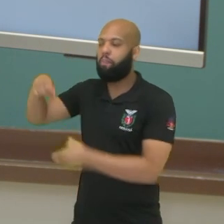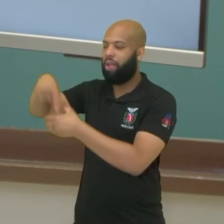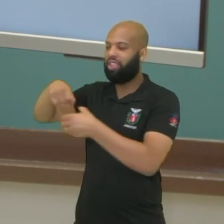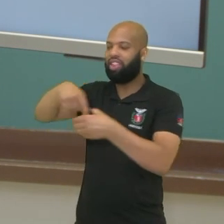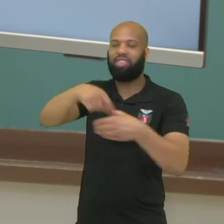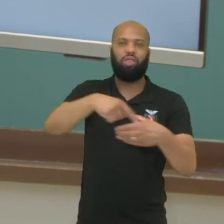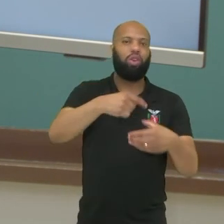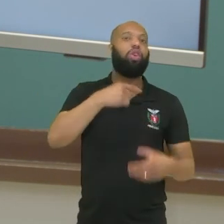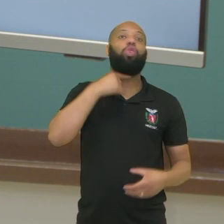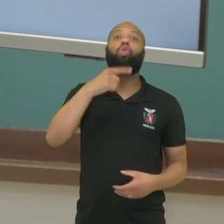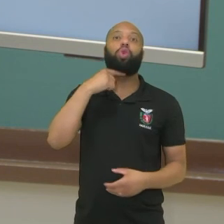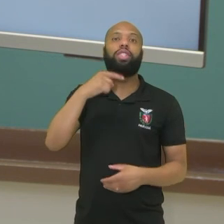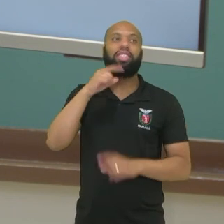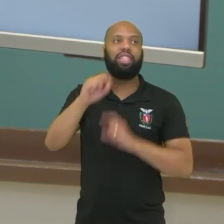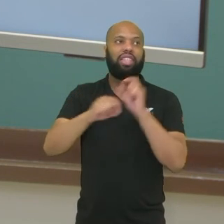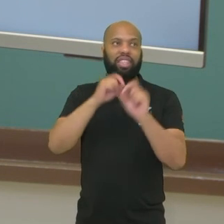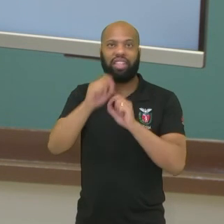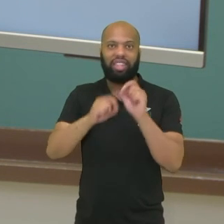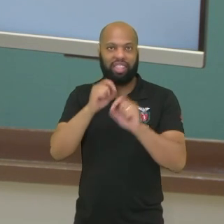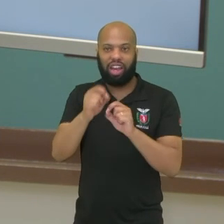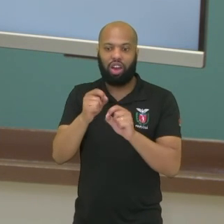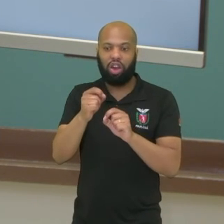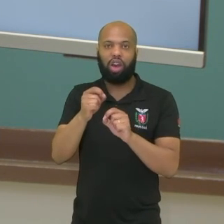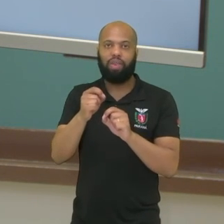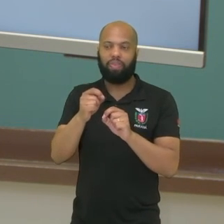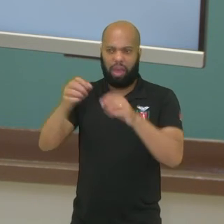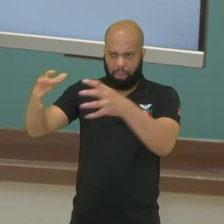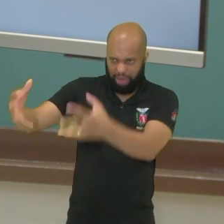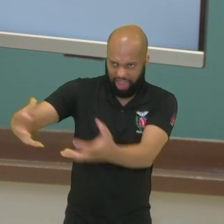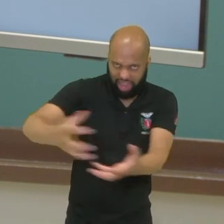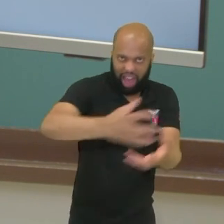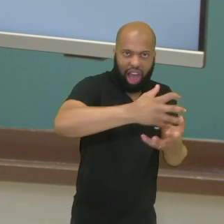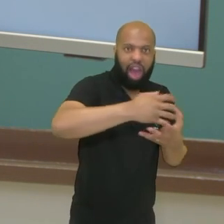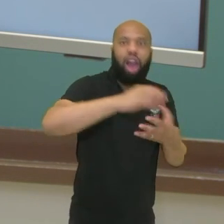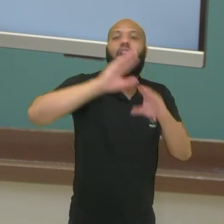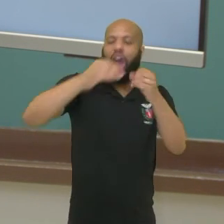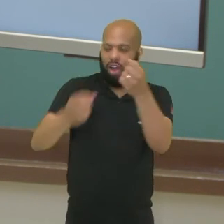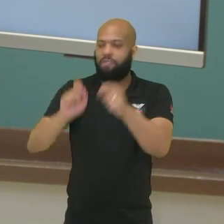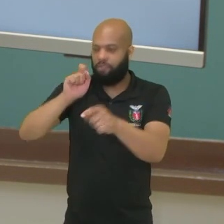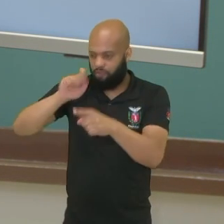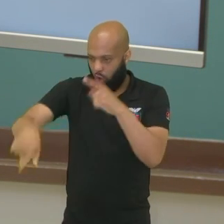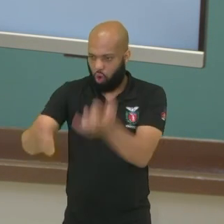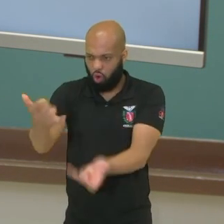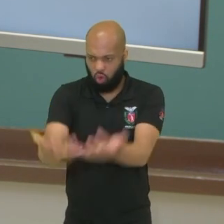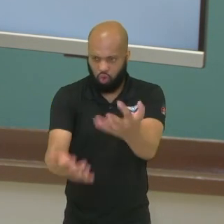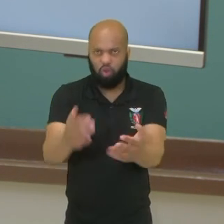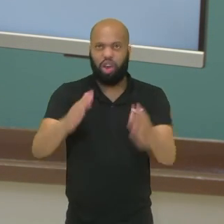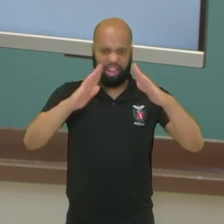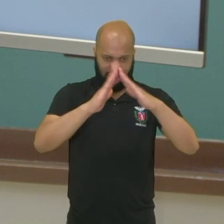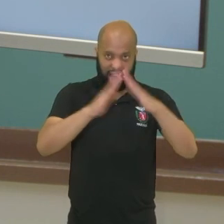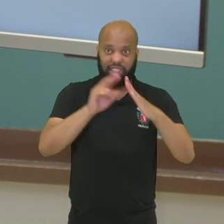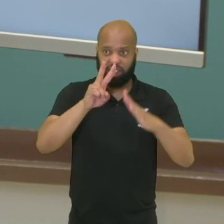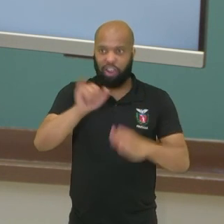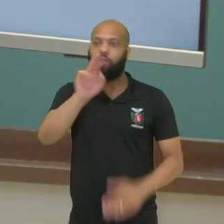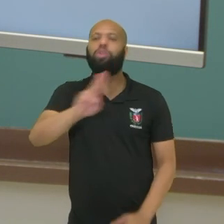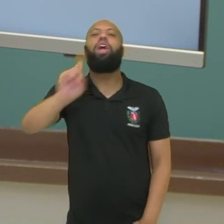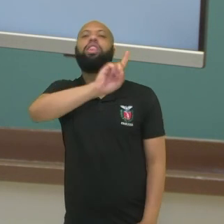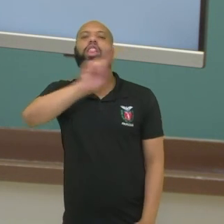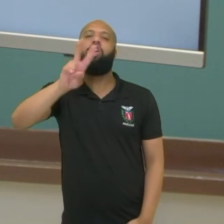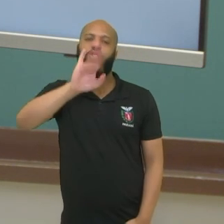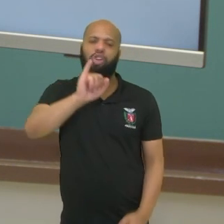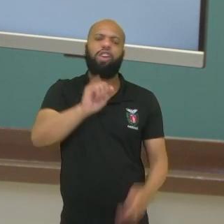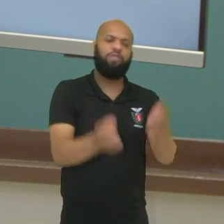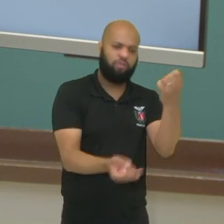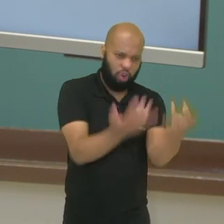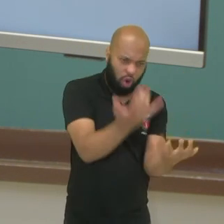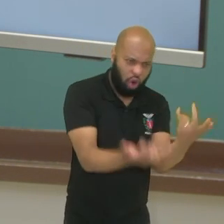conseguiam levar a colheita junto, eles incendiavam essa colheita, incendiavam as casas que poderiam servir de abrigo para o exército